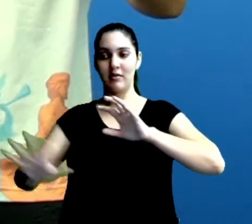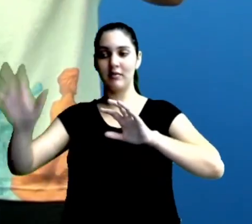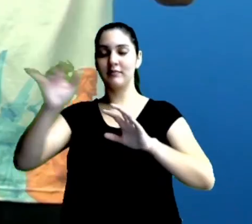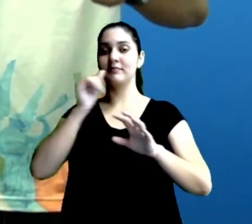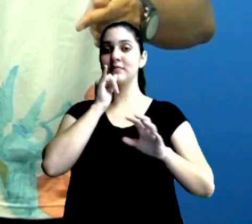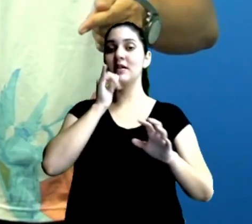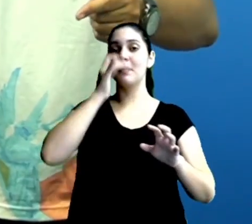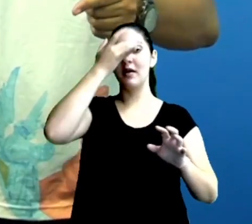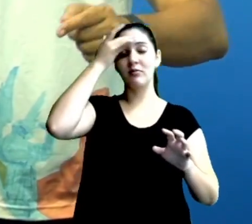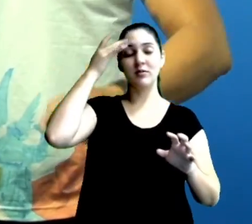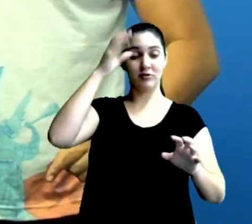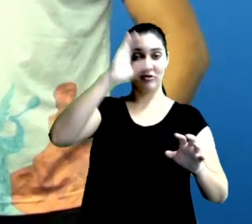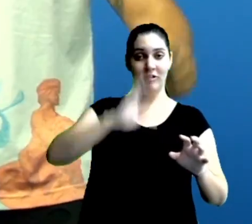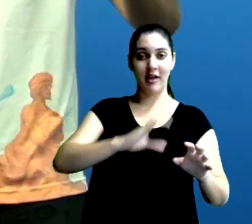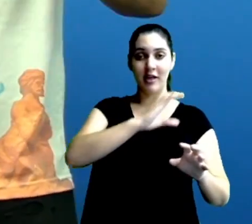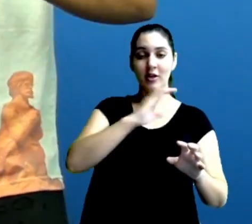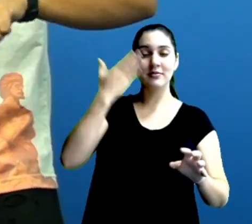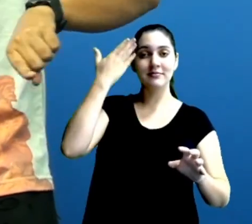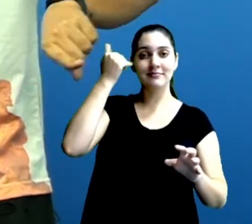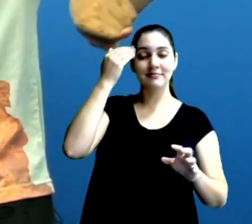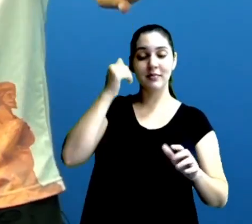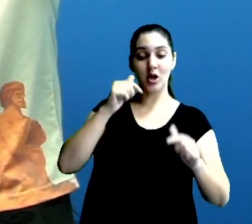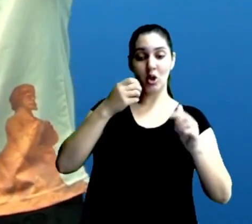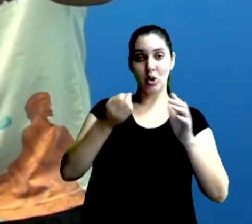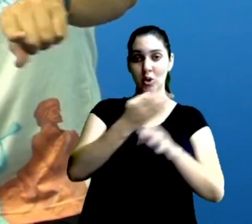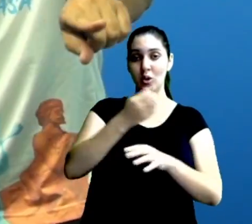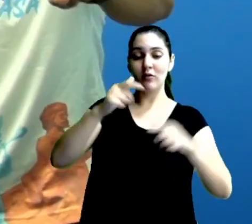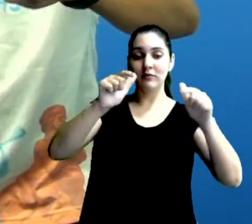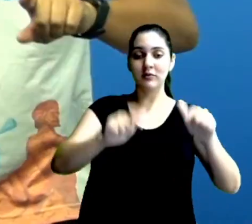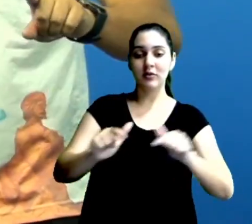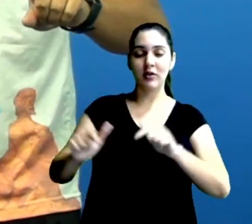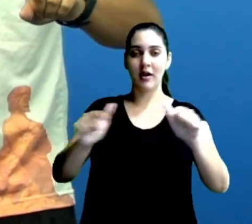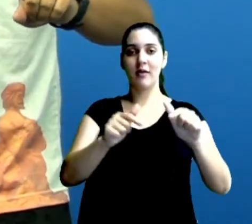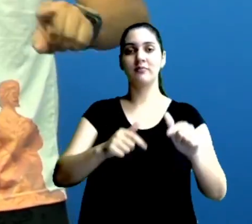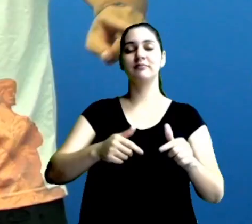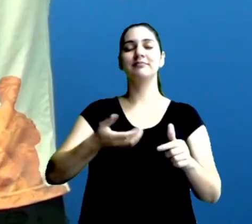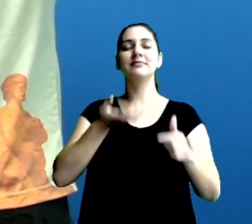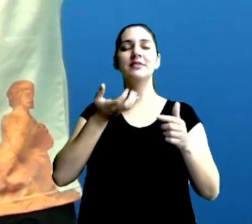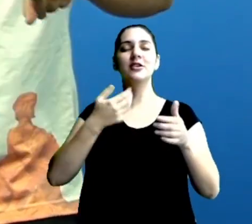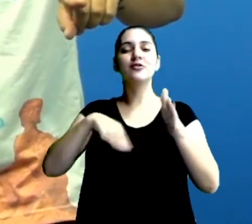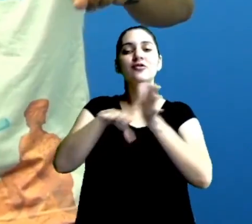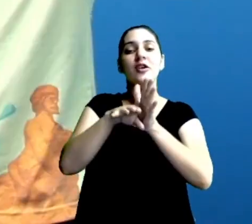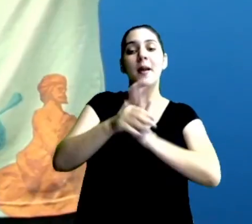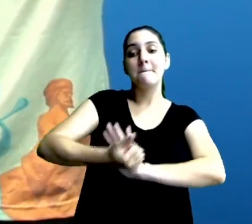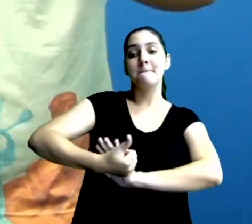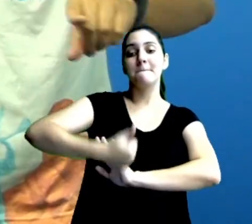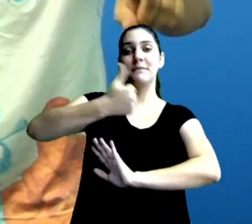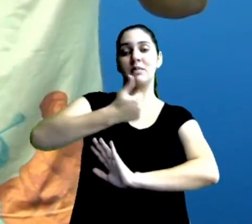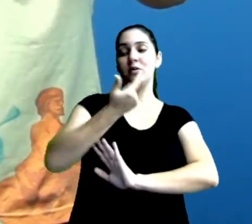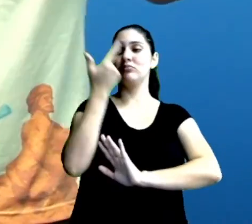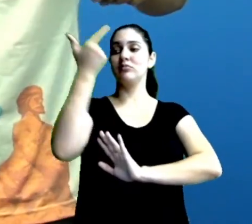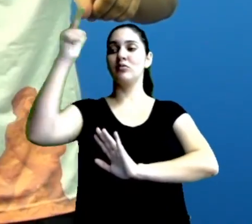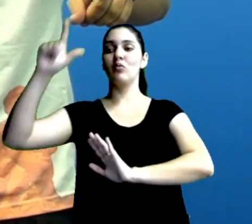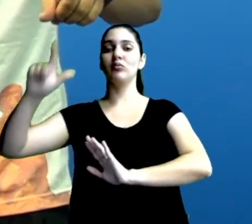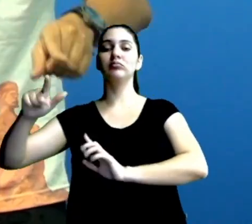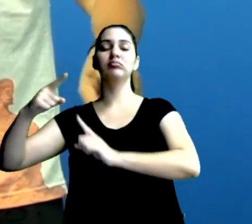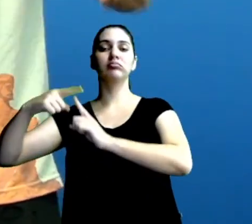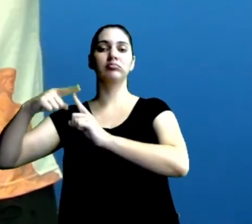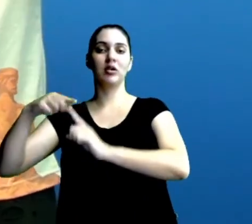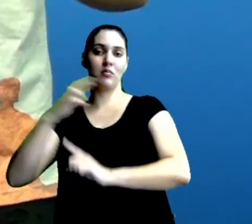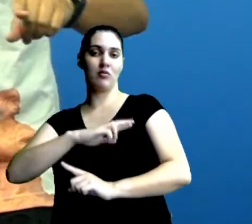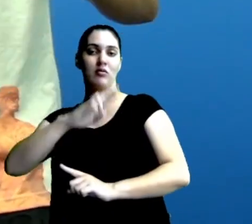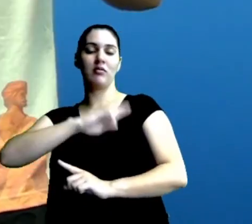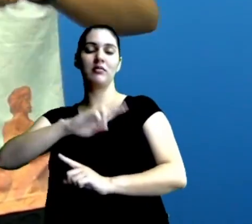desse novo território, então queriam chegar primeiro que os protestantes, para que os